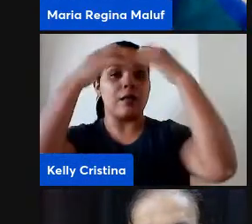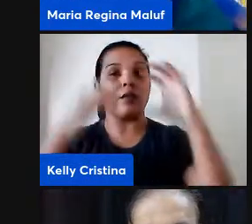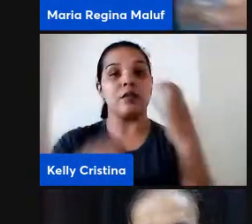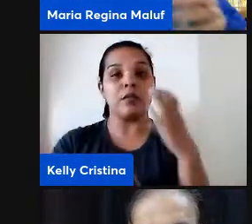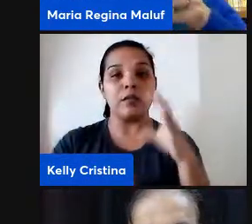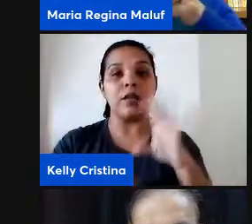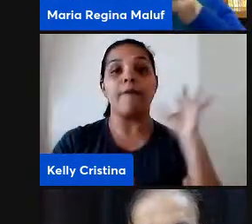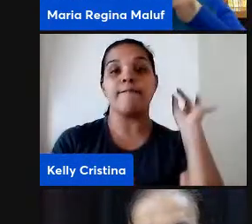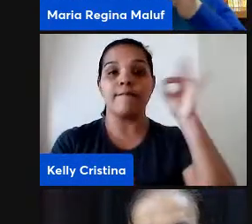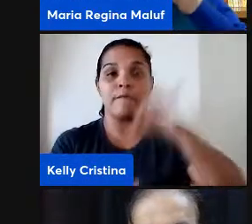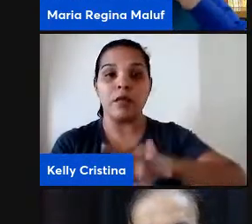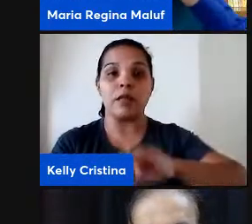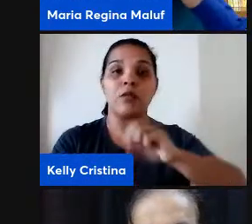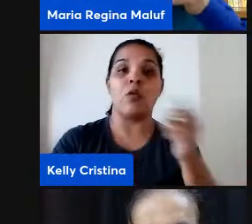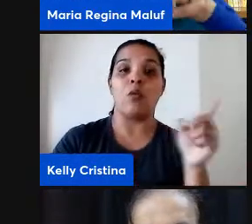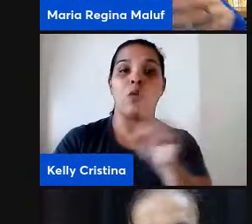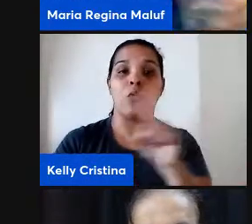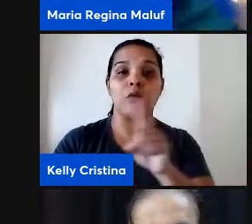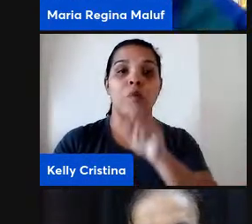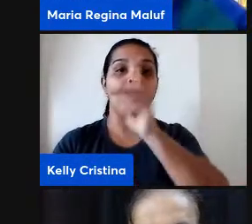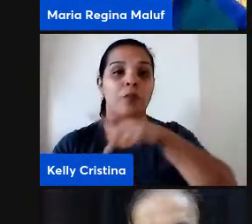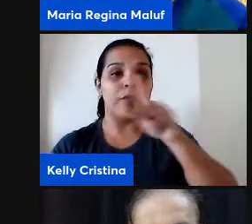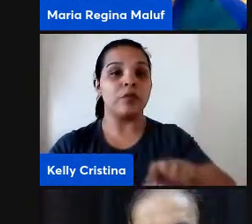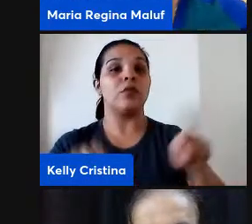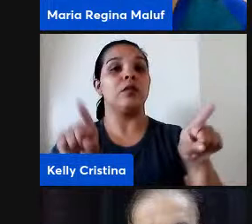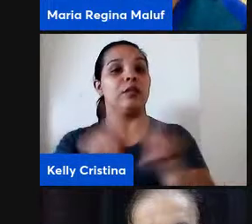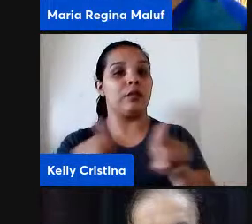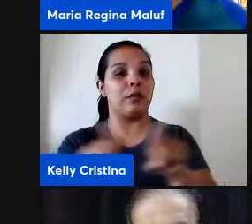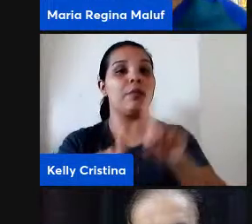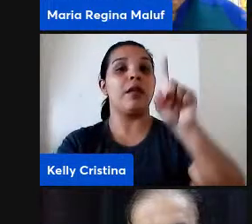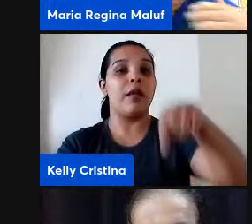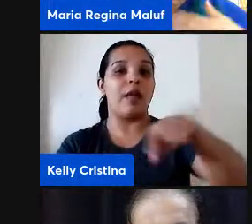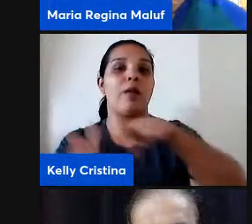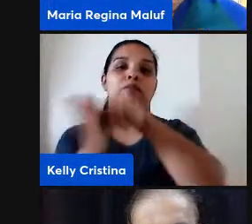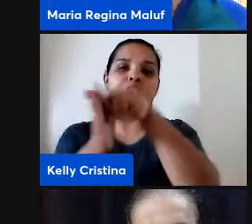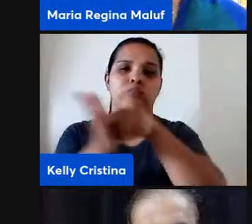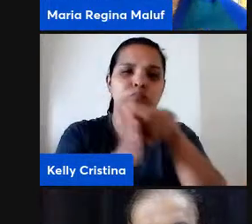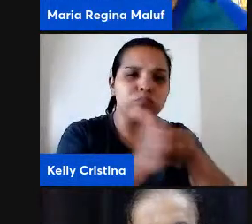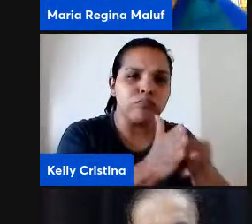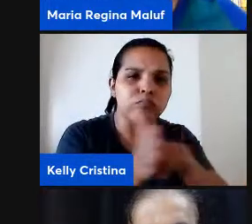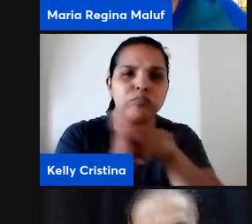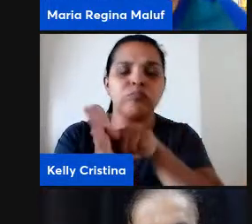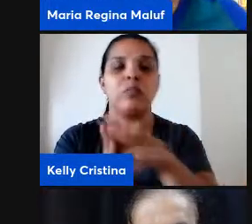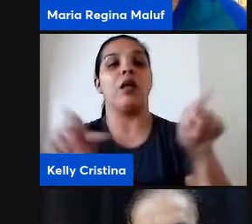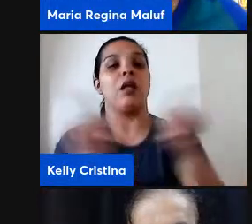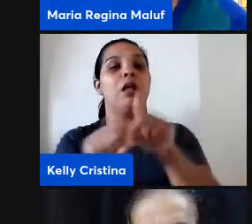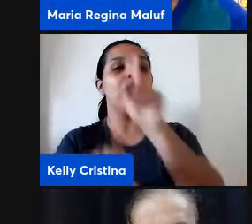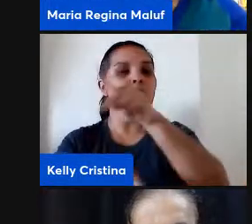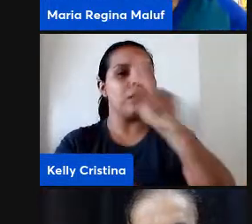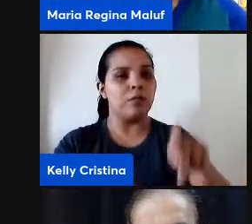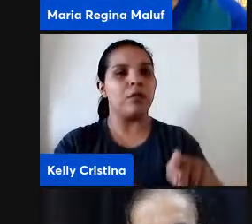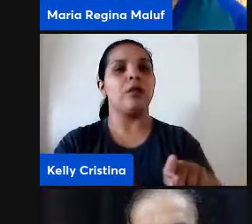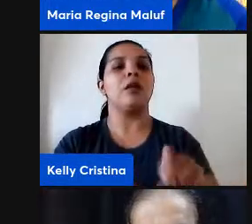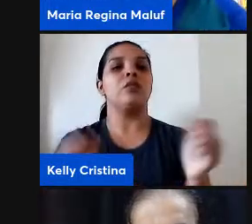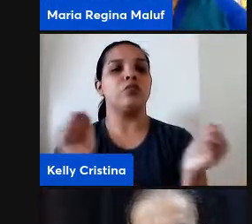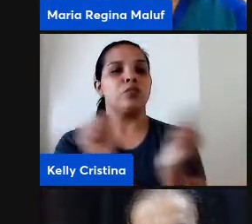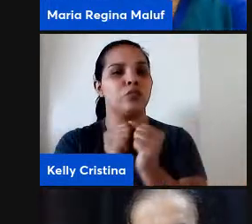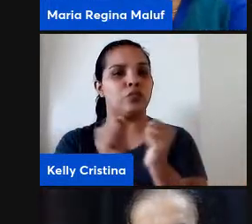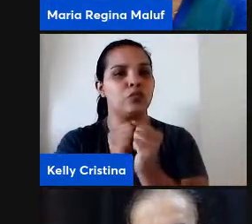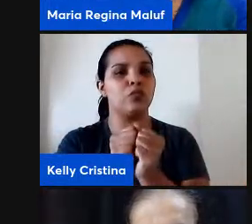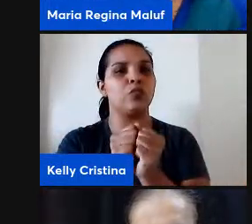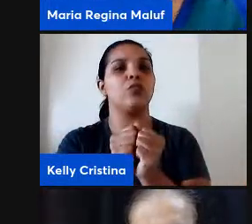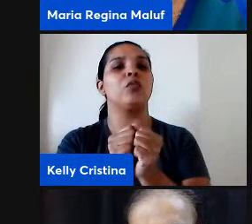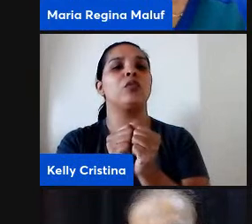comprovadas. Quer dizer, o professor é também um pesquisador. Ele também está lá ao aplicar as